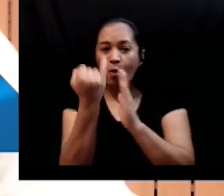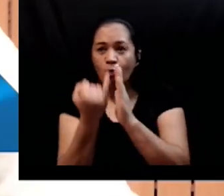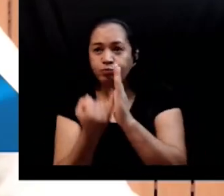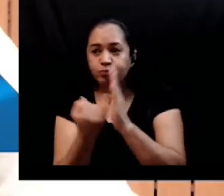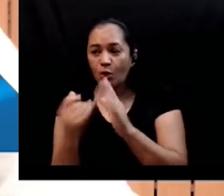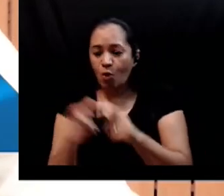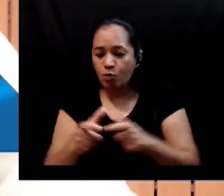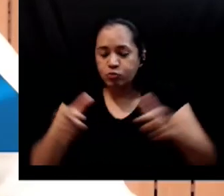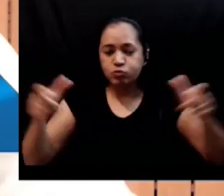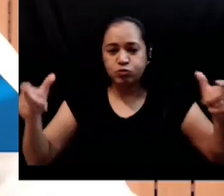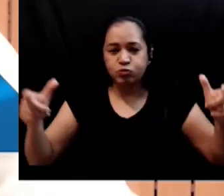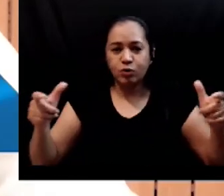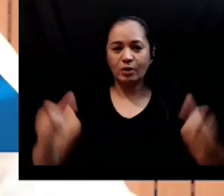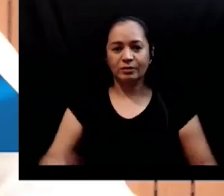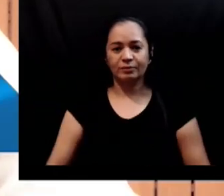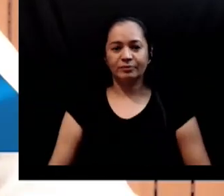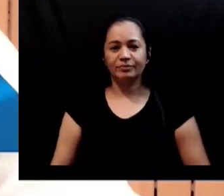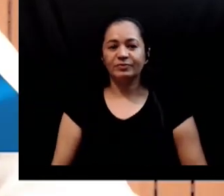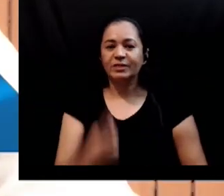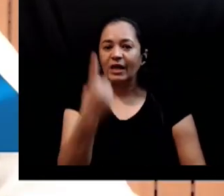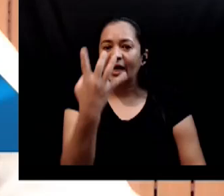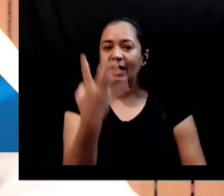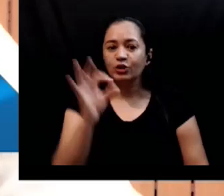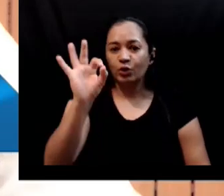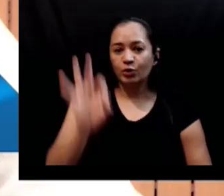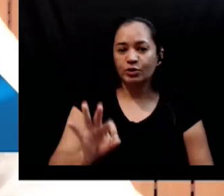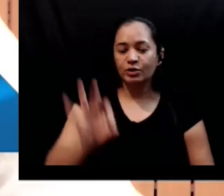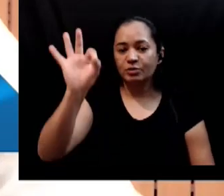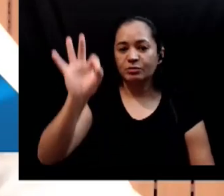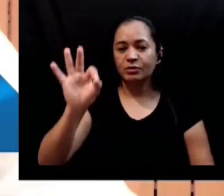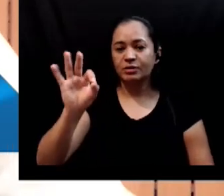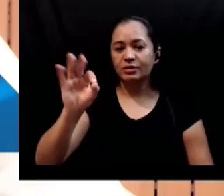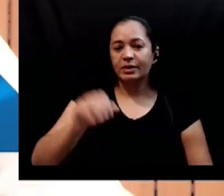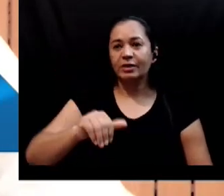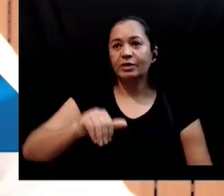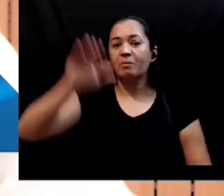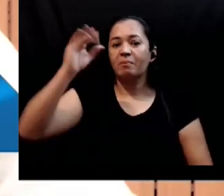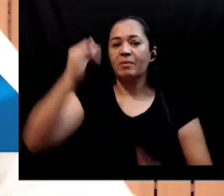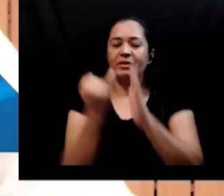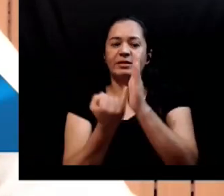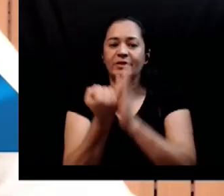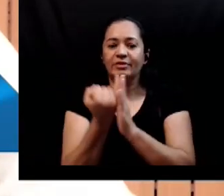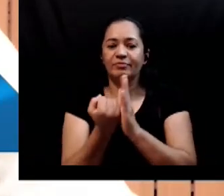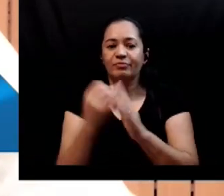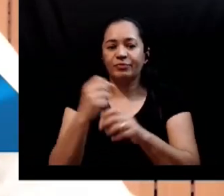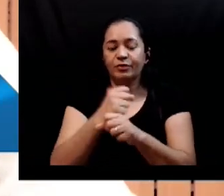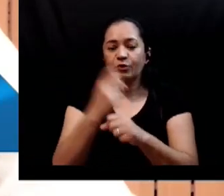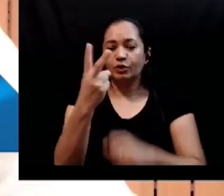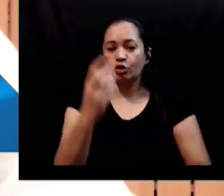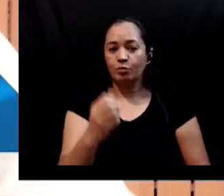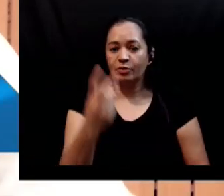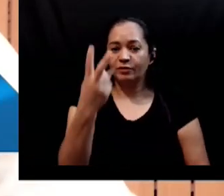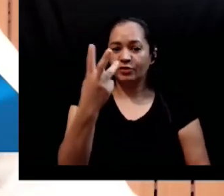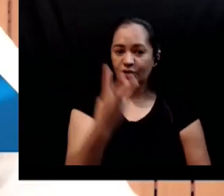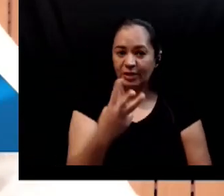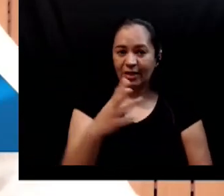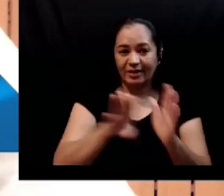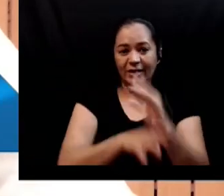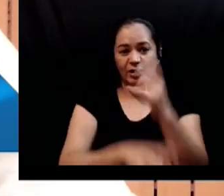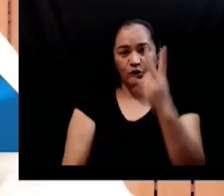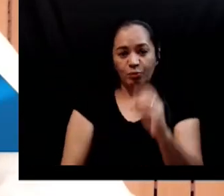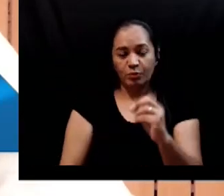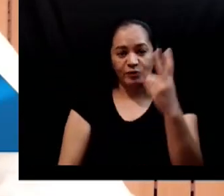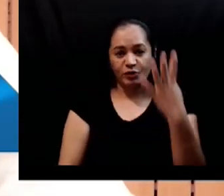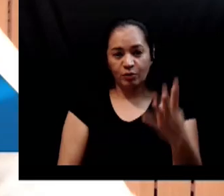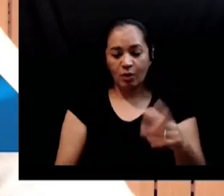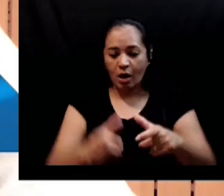anos, ficou 14% acima da inflação. De 2023 para 2024, teve um aumento de receitas correntes